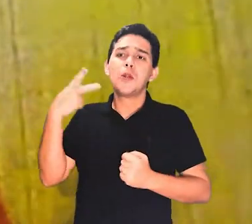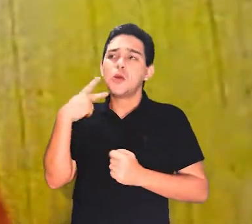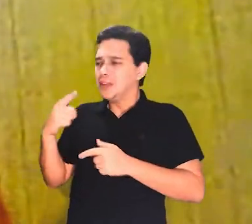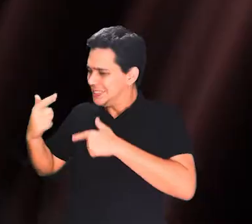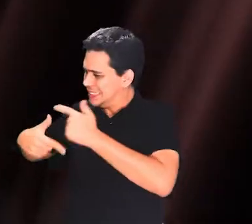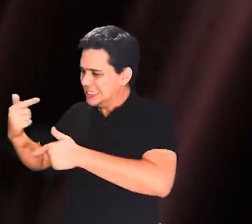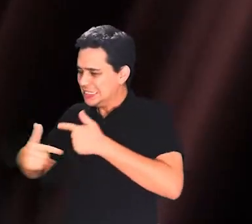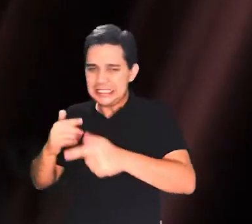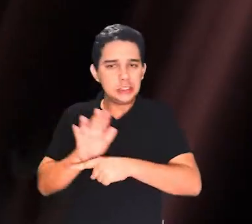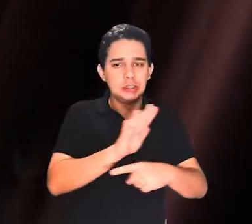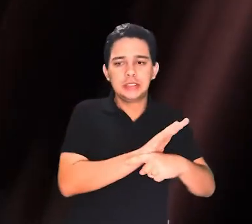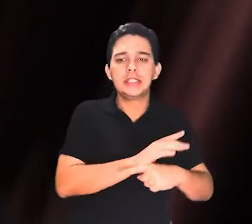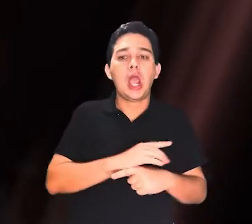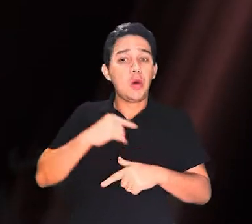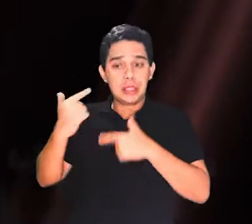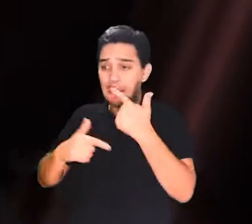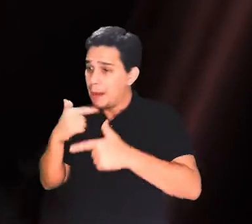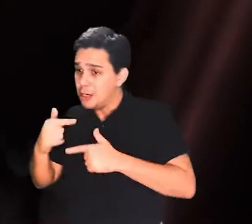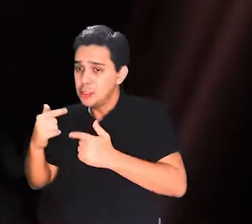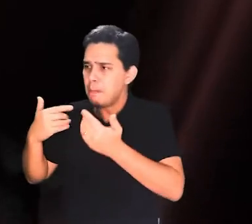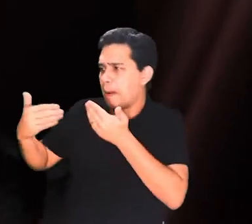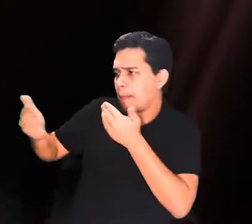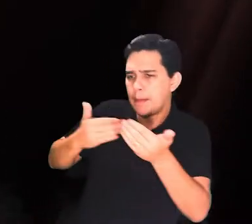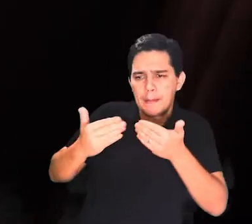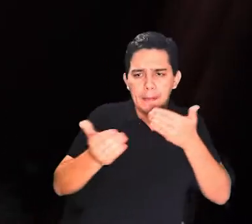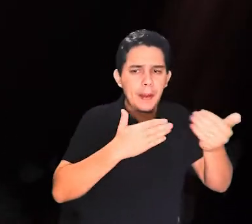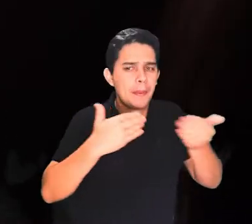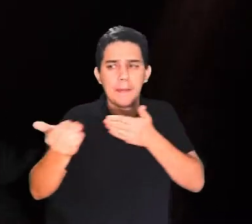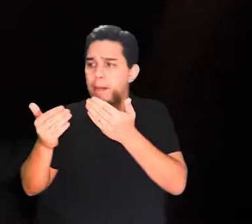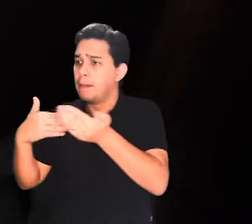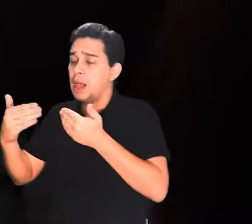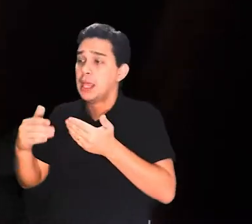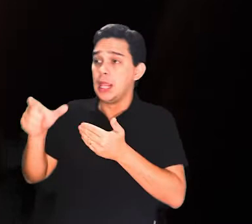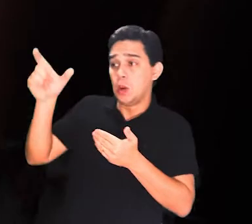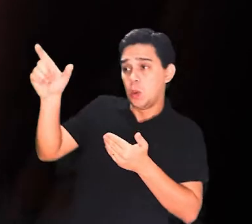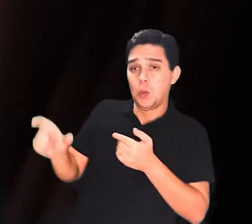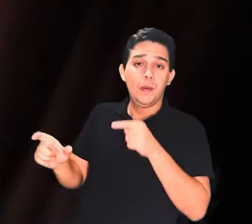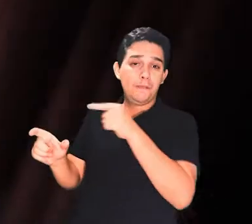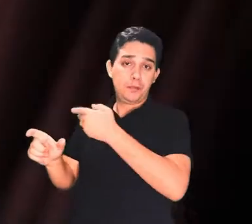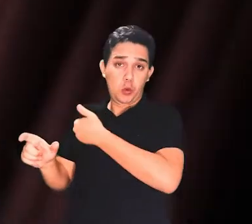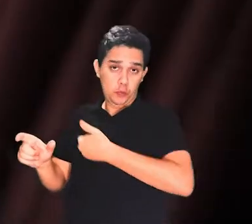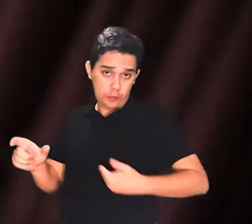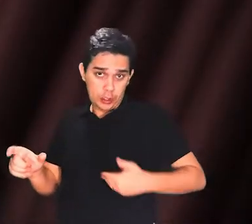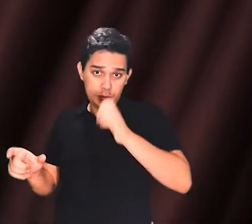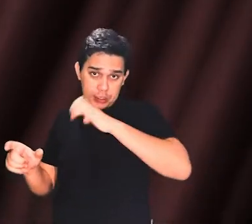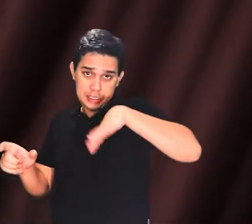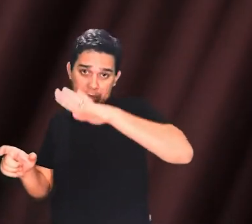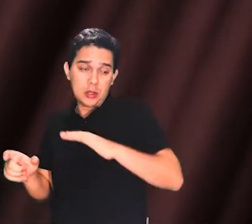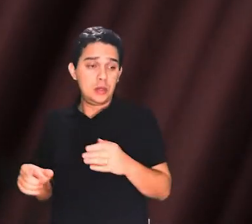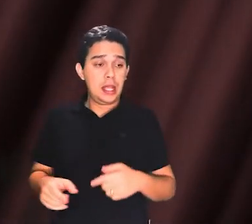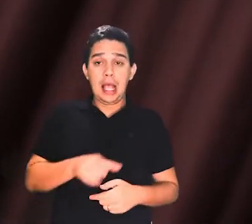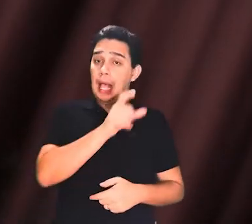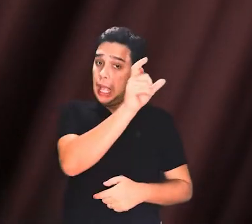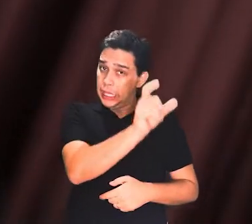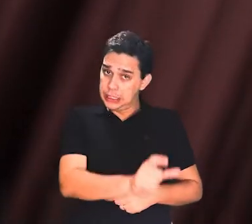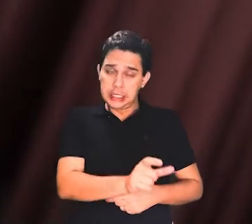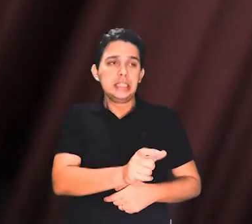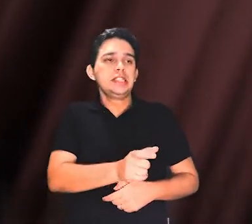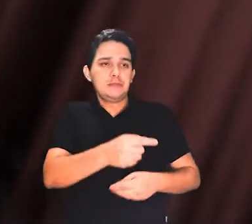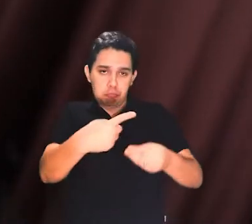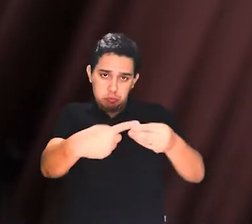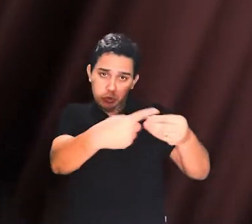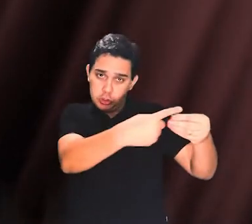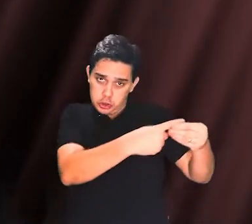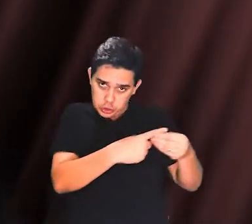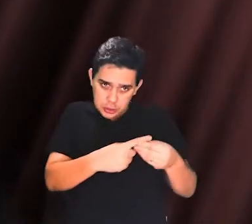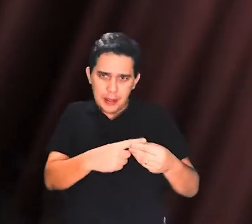um trabalho de articulação com o governo do estado, com os municípios, com a rede de saúde mental, com a